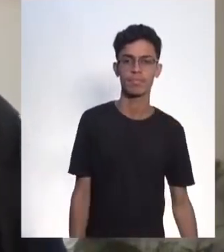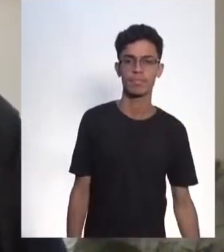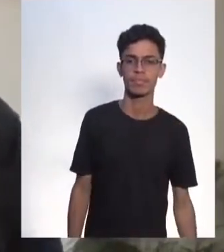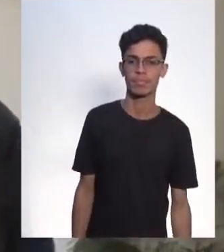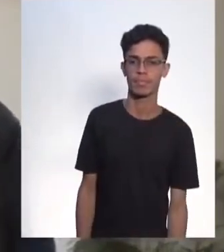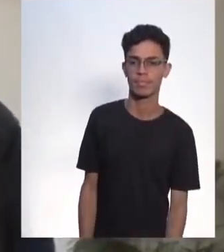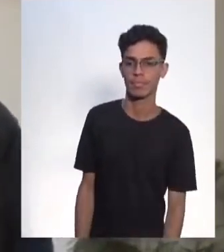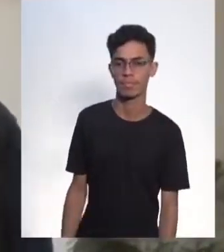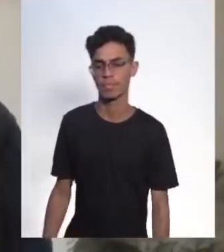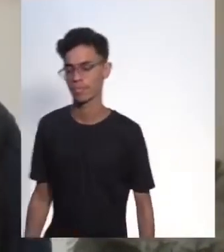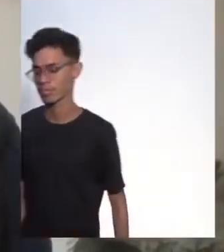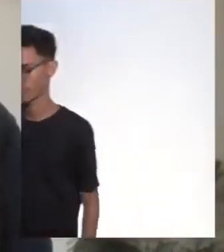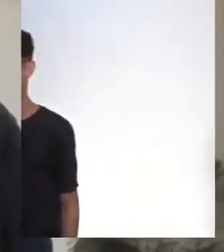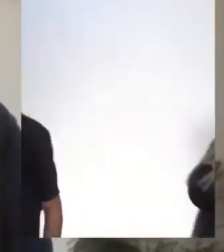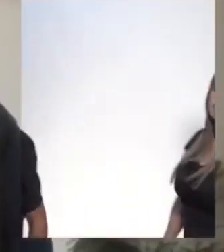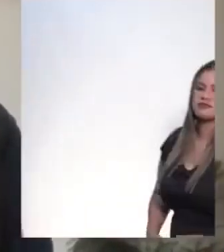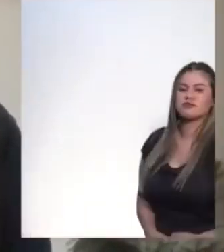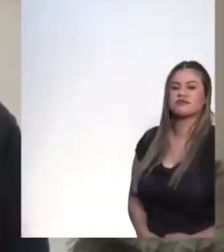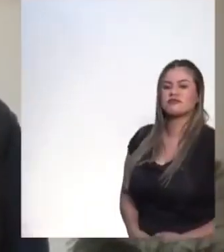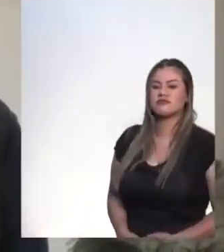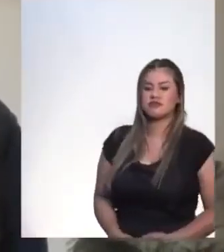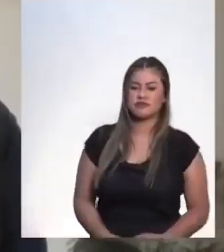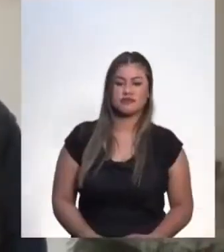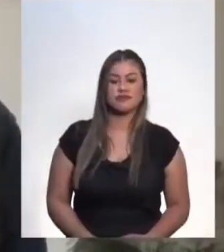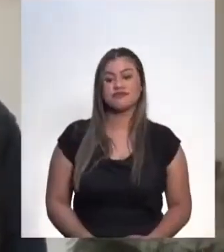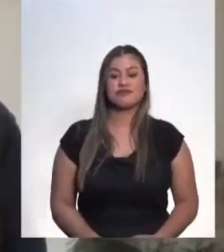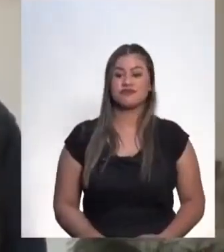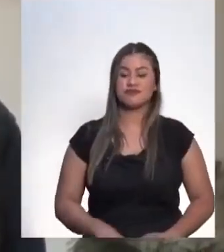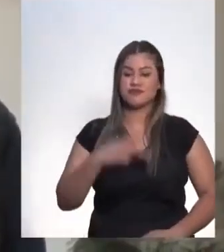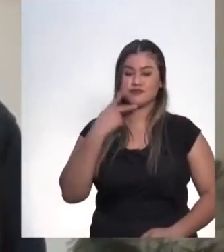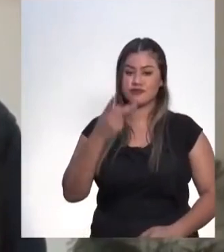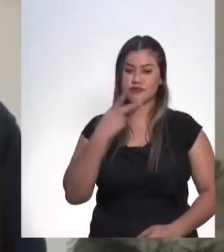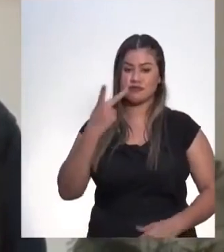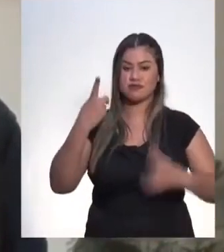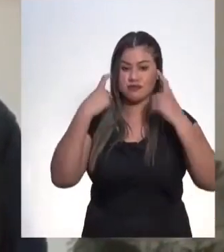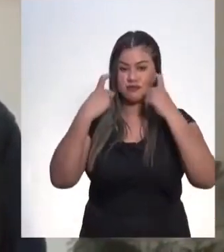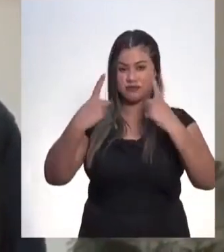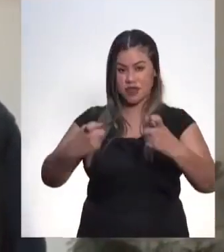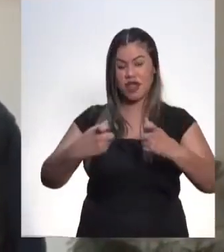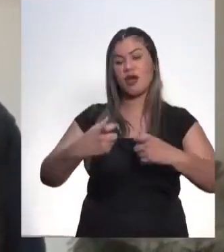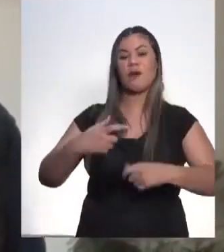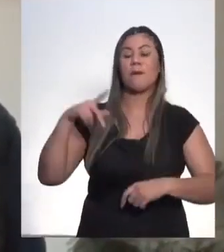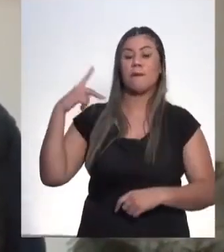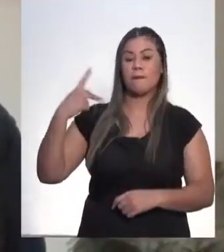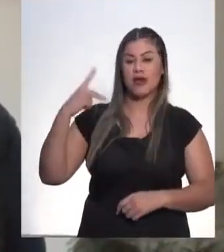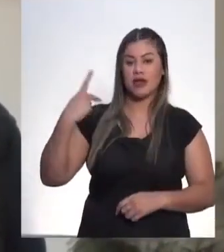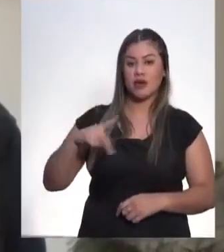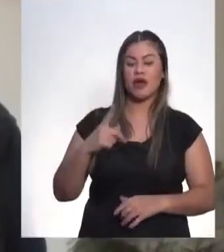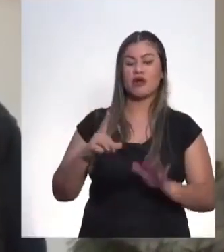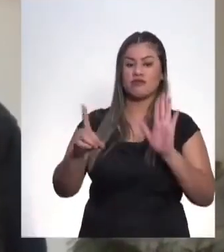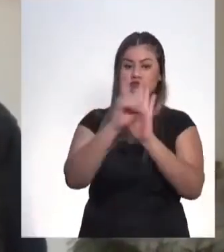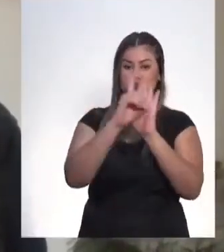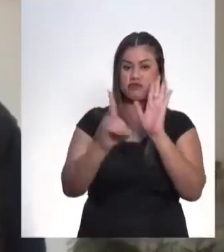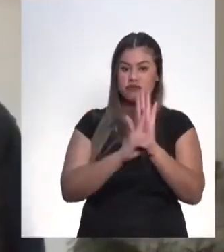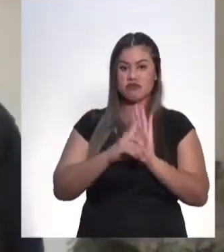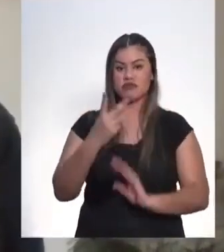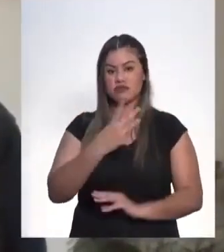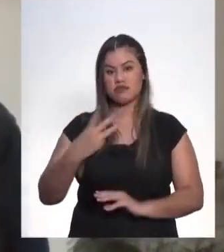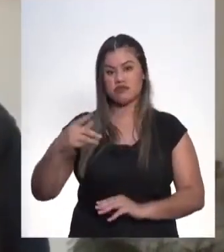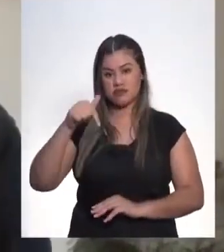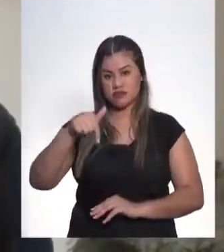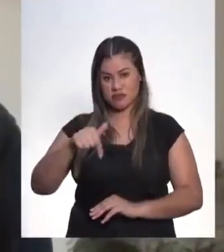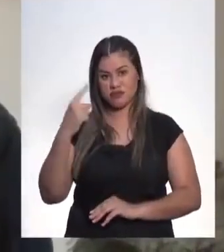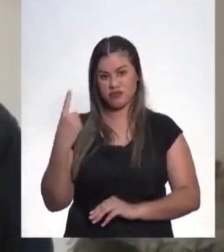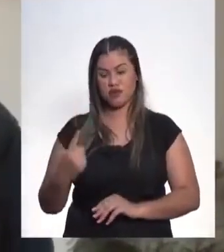Também podemos citar a Guerra do Paraguai, através do decreto 3371. O imperador ele convoca os